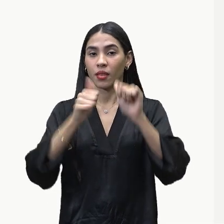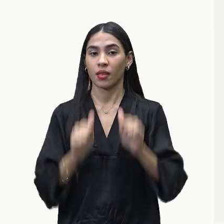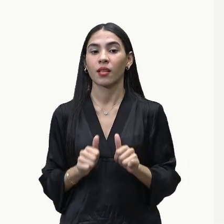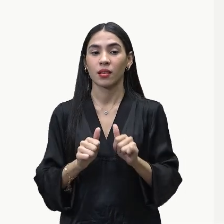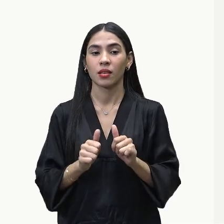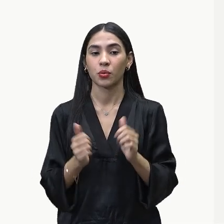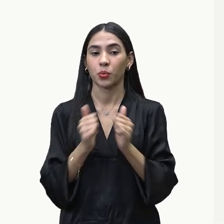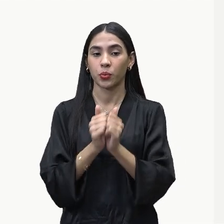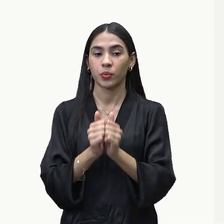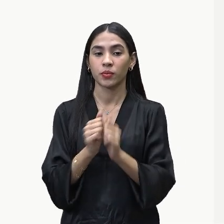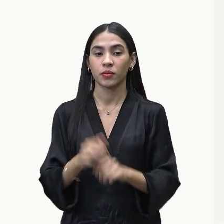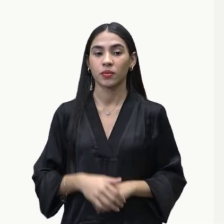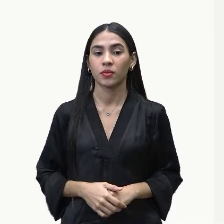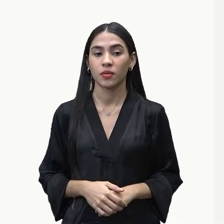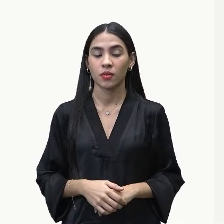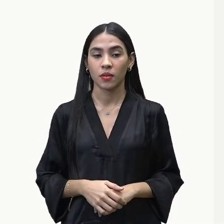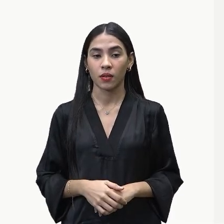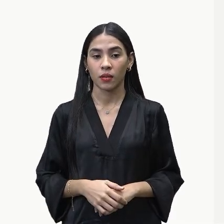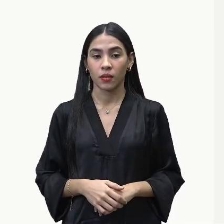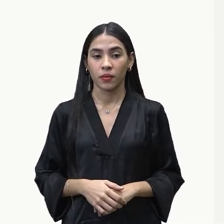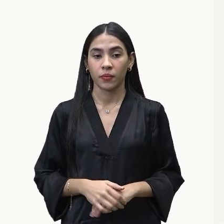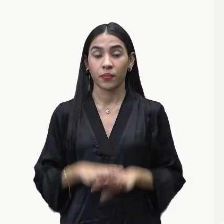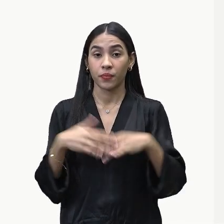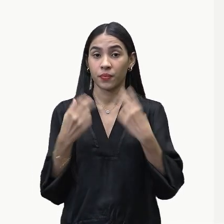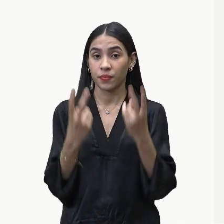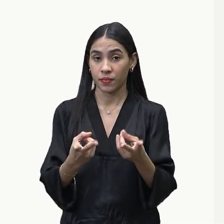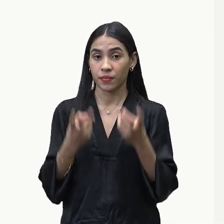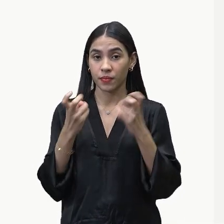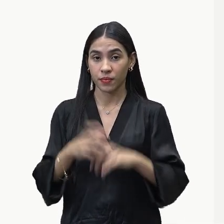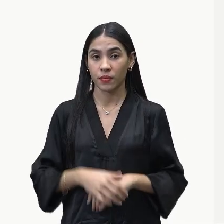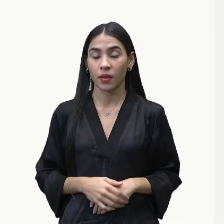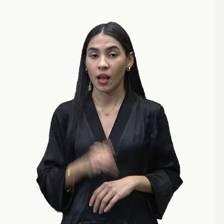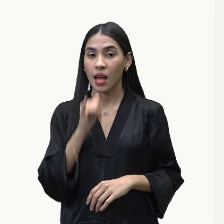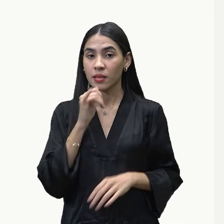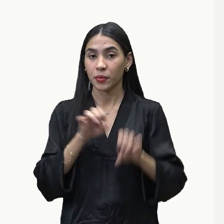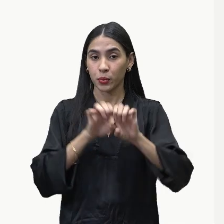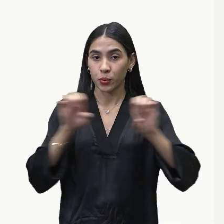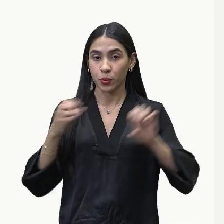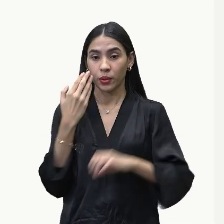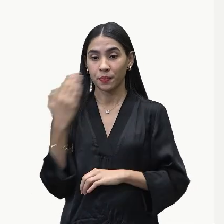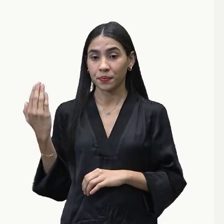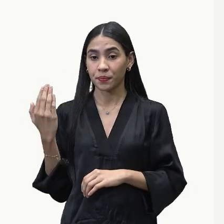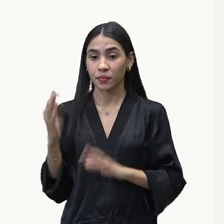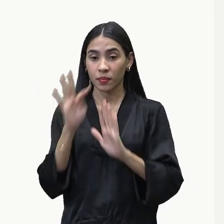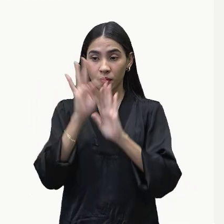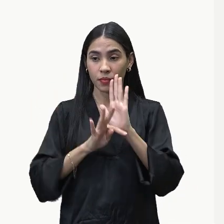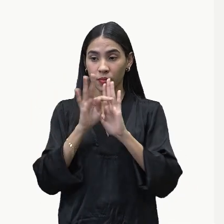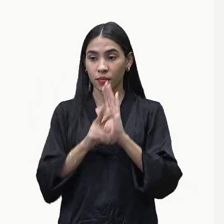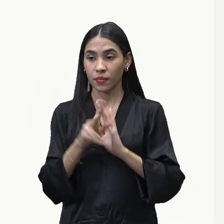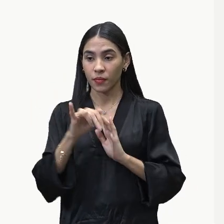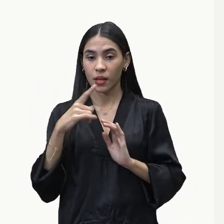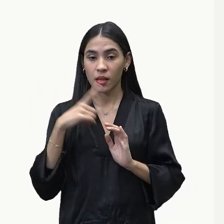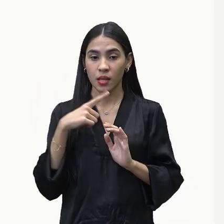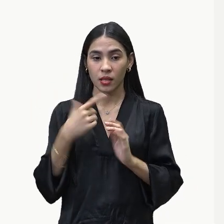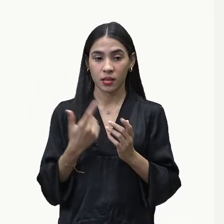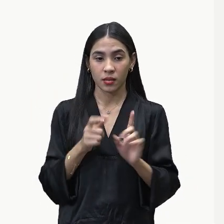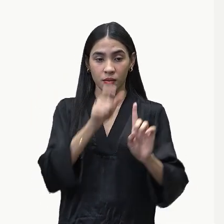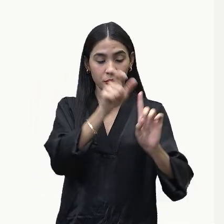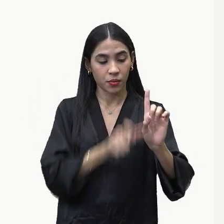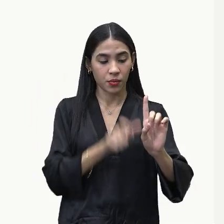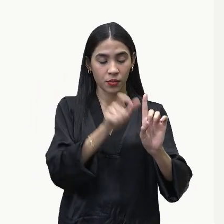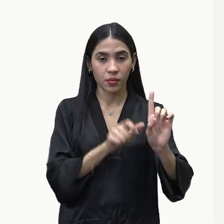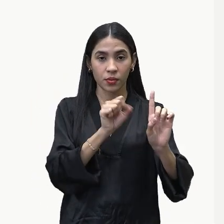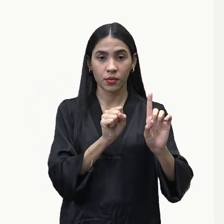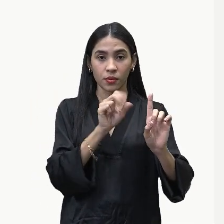aqui comigo, percebam que nessa construção você vai ter aqui o sujeito,